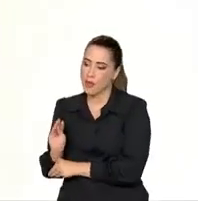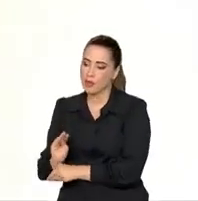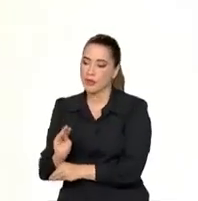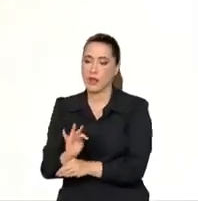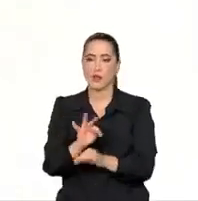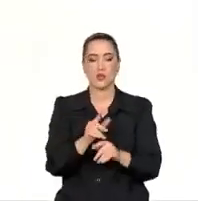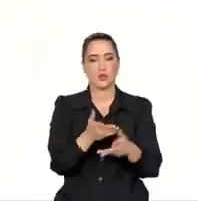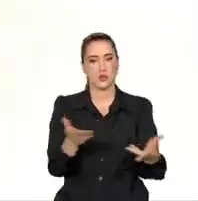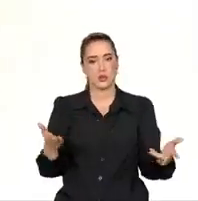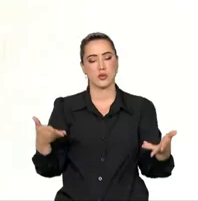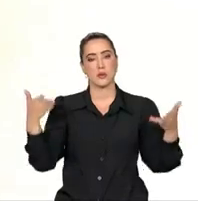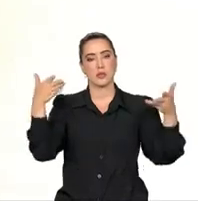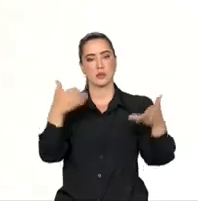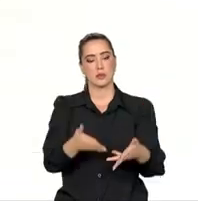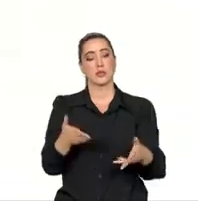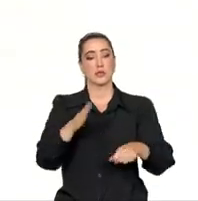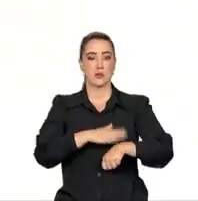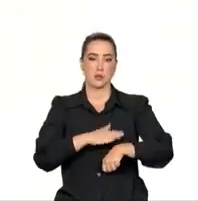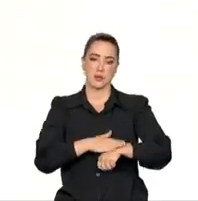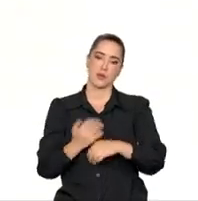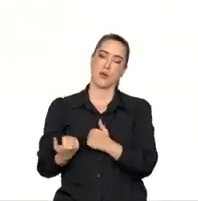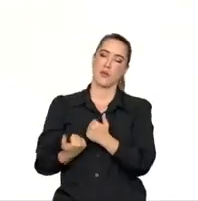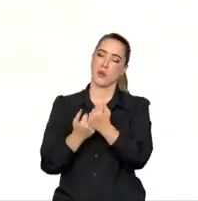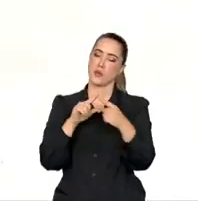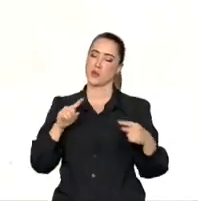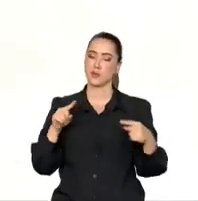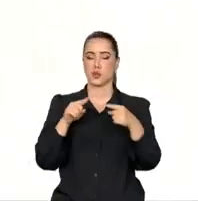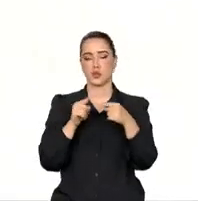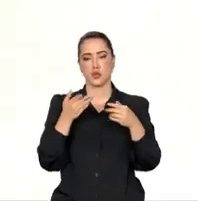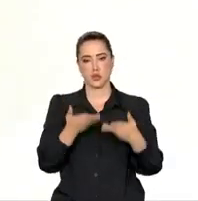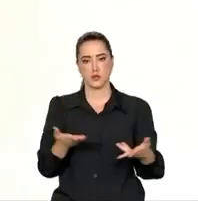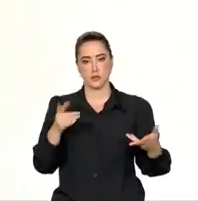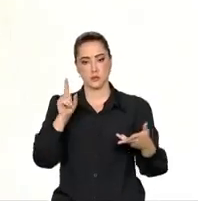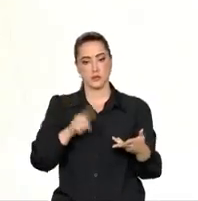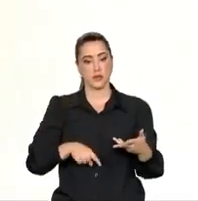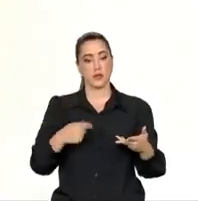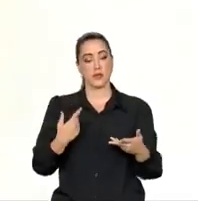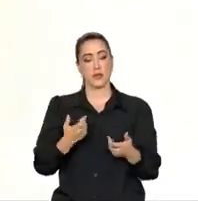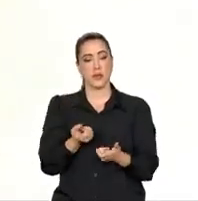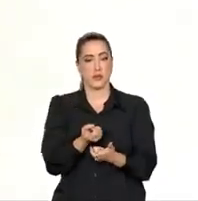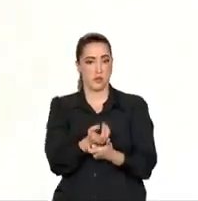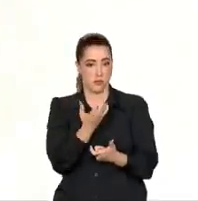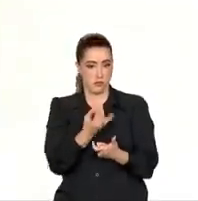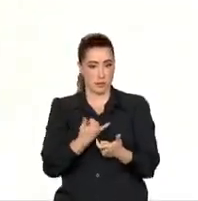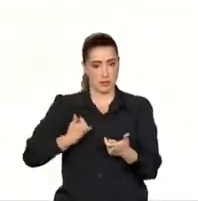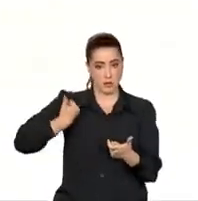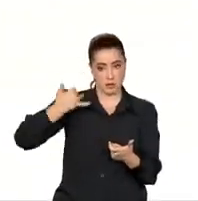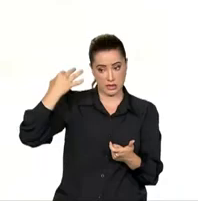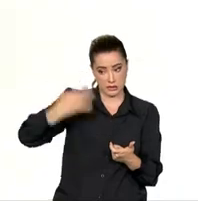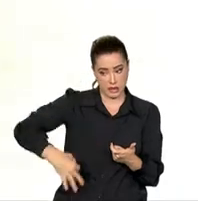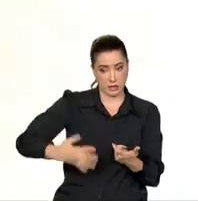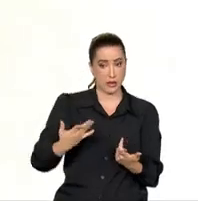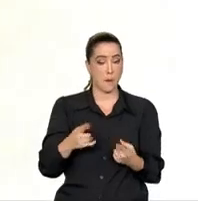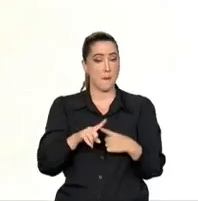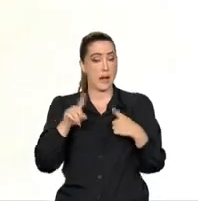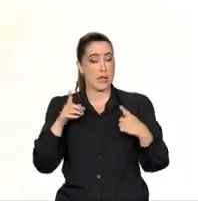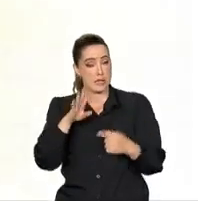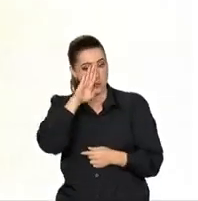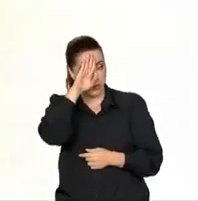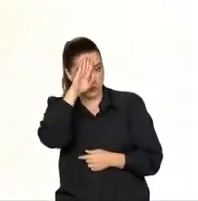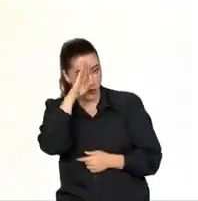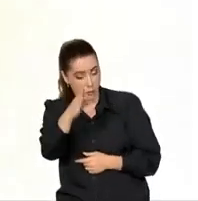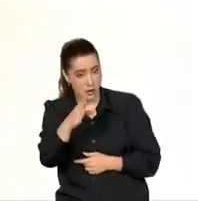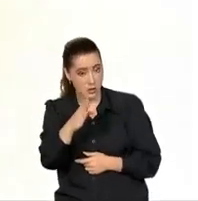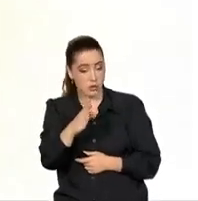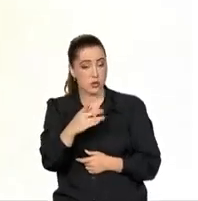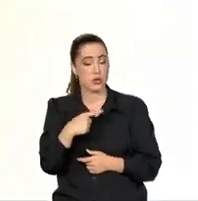momento, todo apoio para essa meta da alfabetização na idade certa, mas principalmente